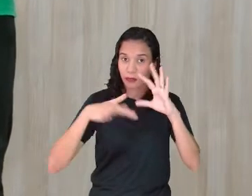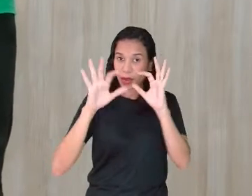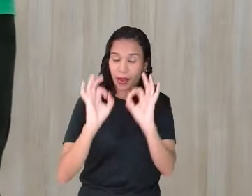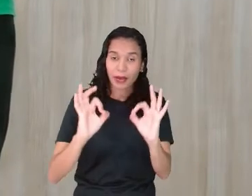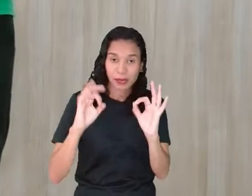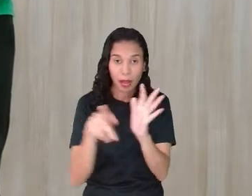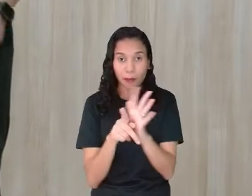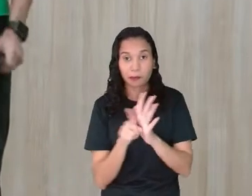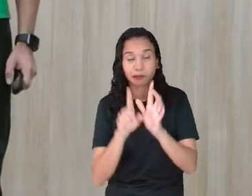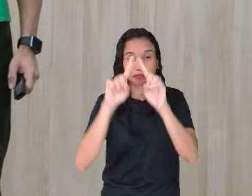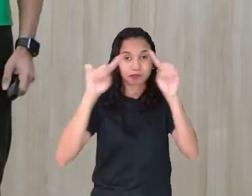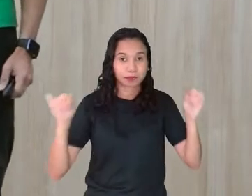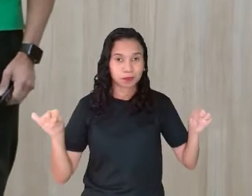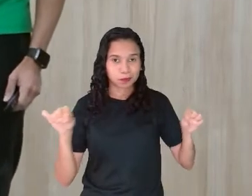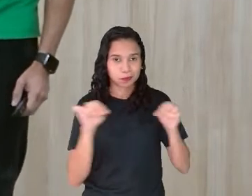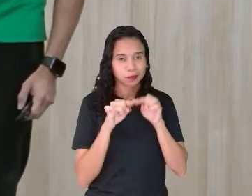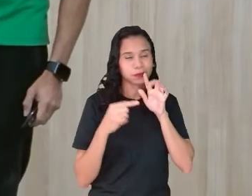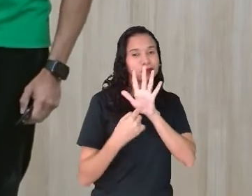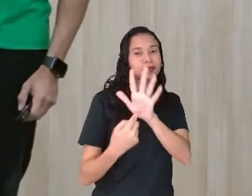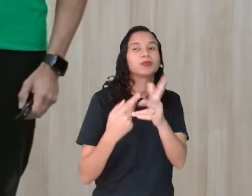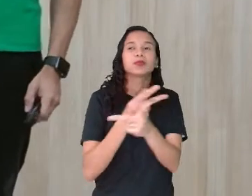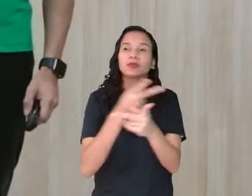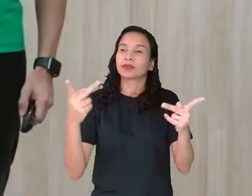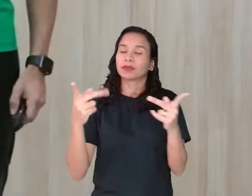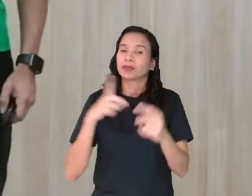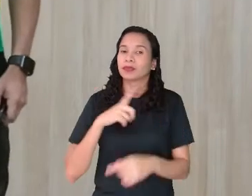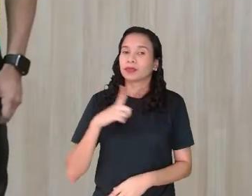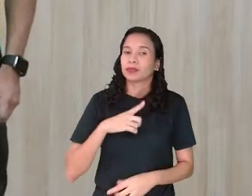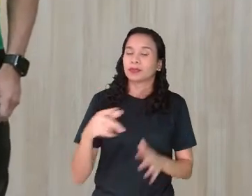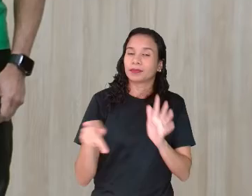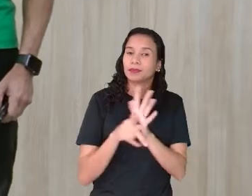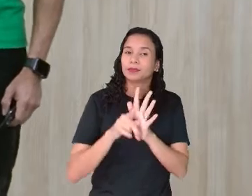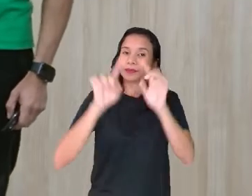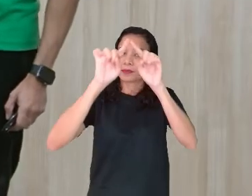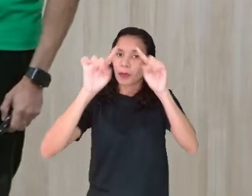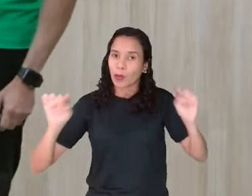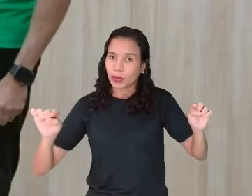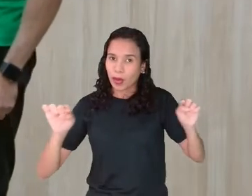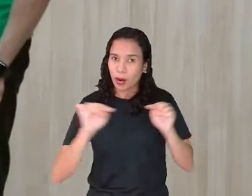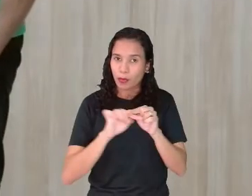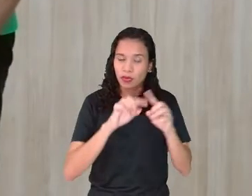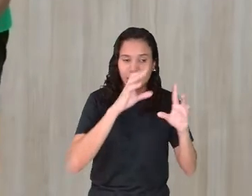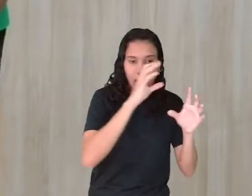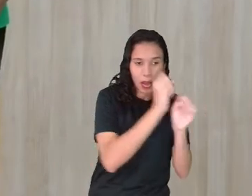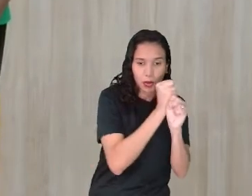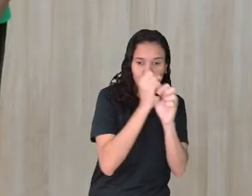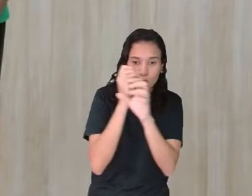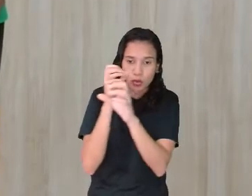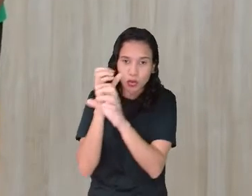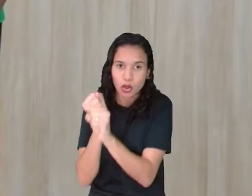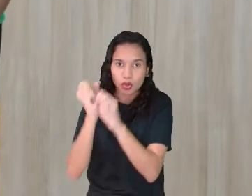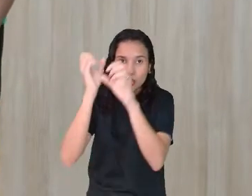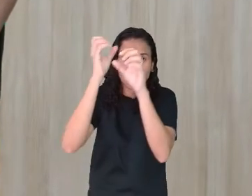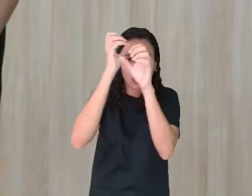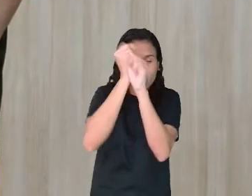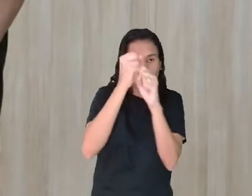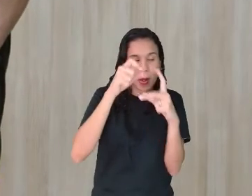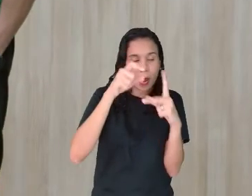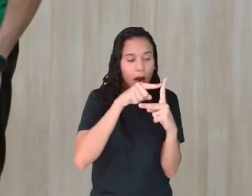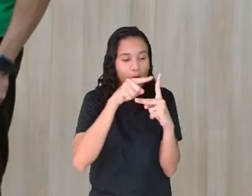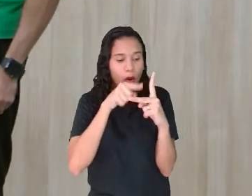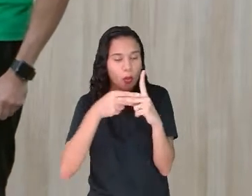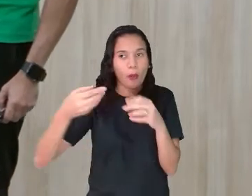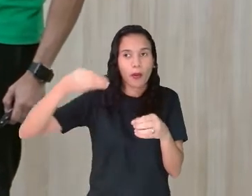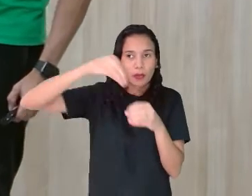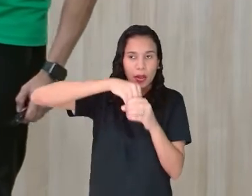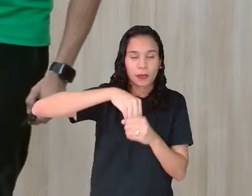Os triângulos que eu trouxe aqui para vocês. Então, num triângulo, se você somar os 3 ângulos internos, certo? Que eu coloquei ali, ó,